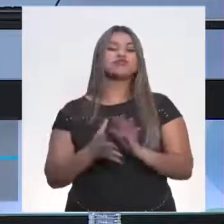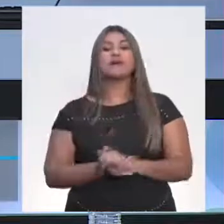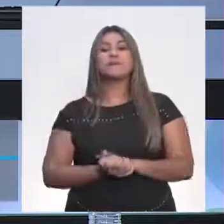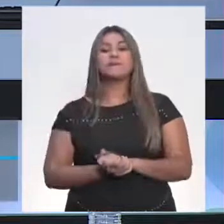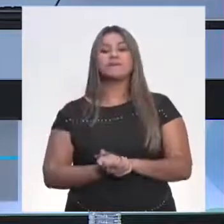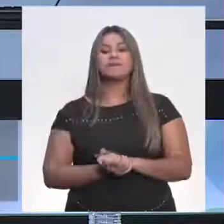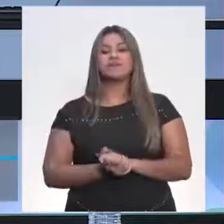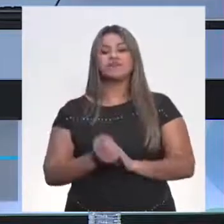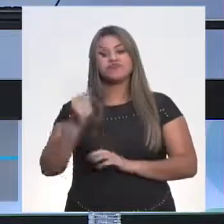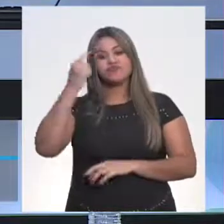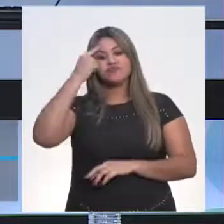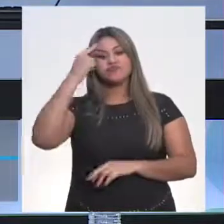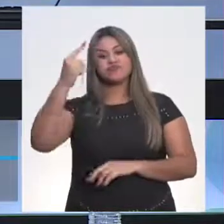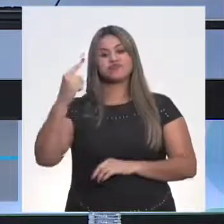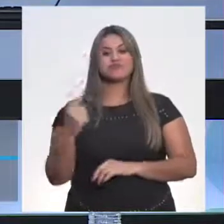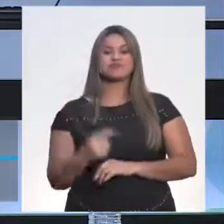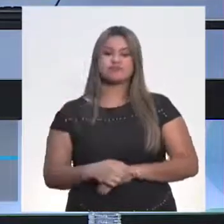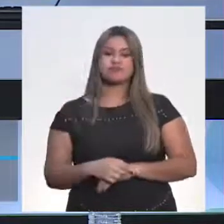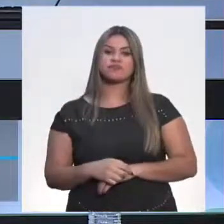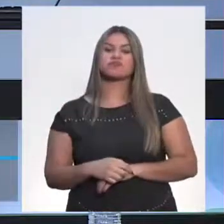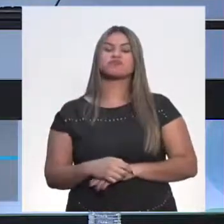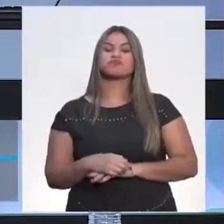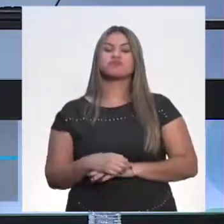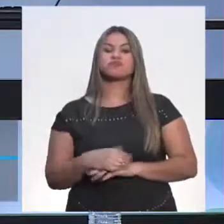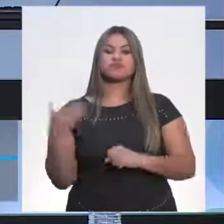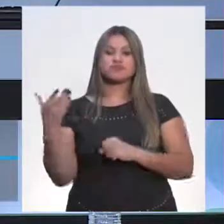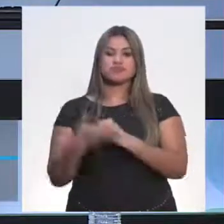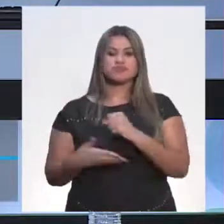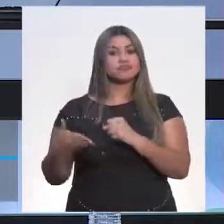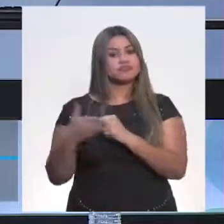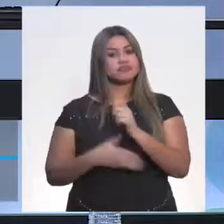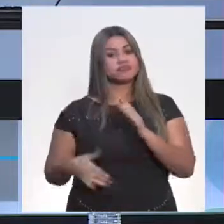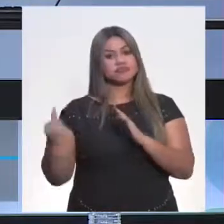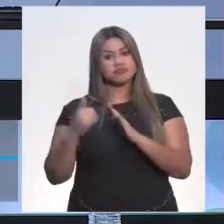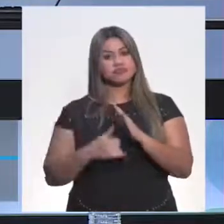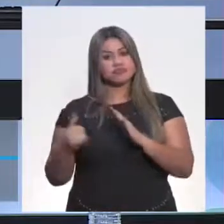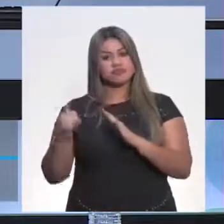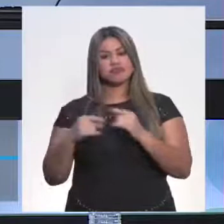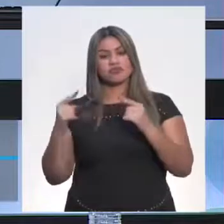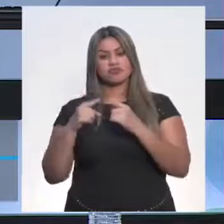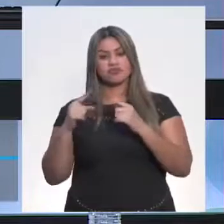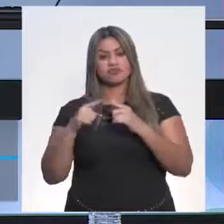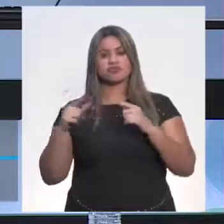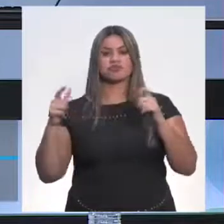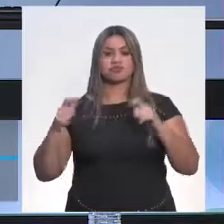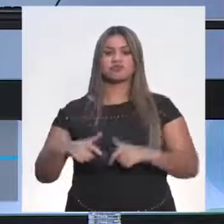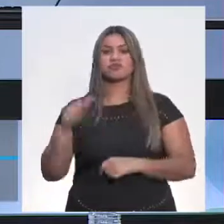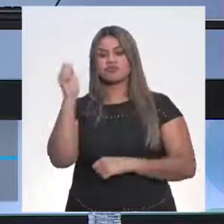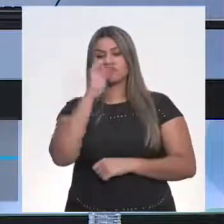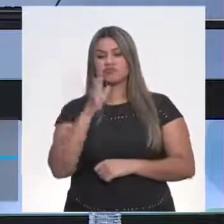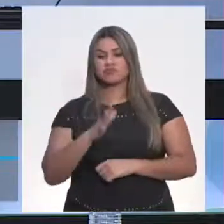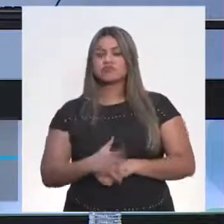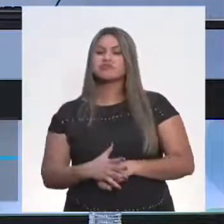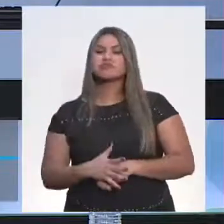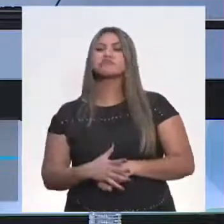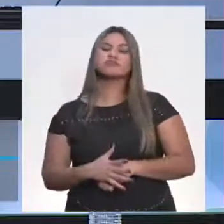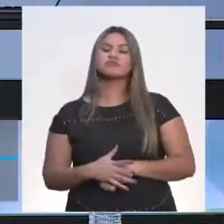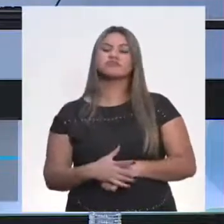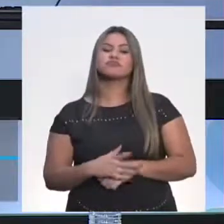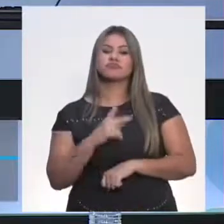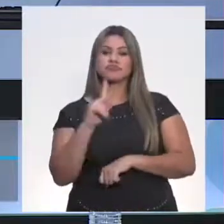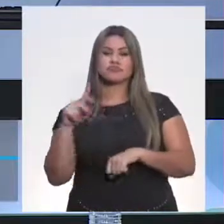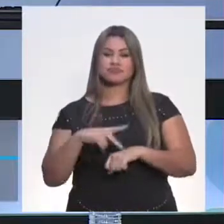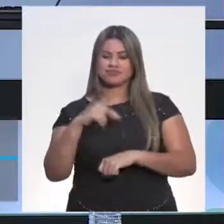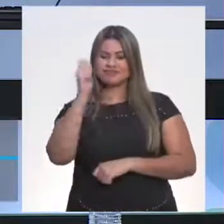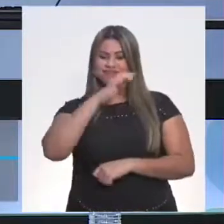então dentro dessa estrutura institucional que nós fazemos parte dentro do território brasileiro submetido a um